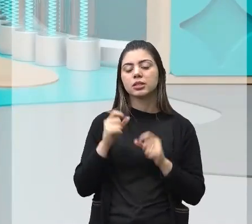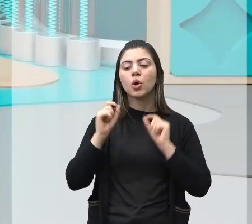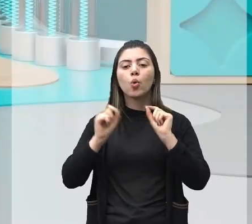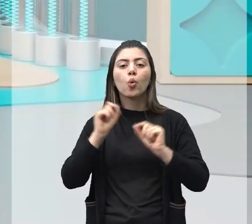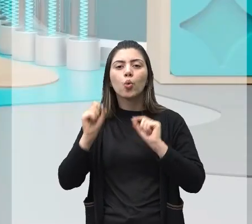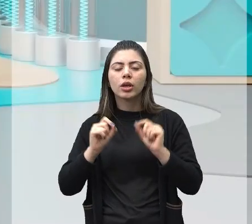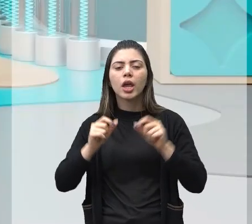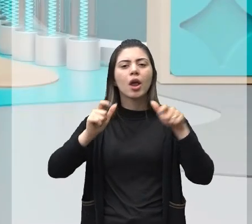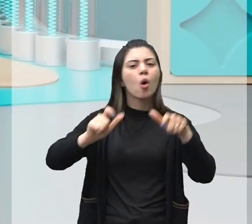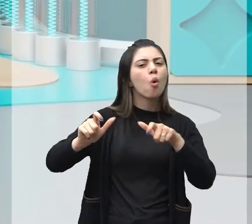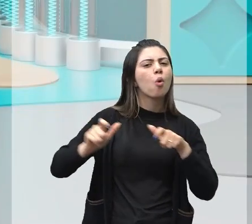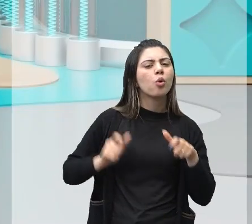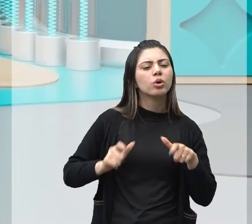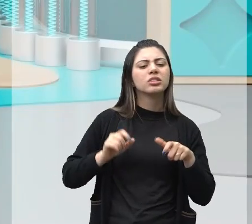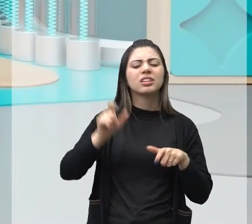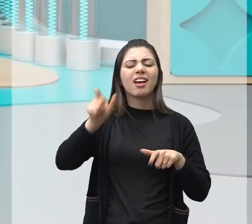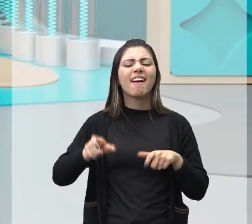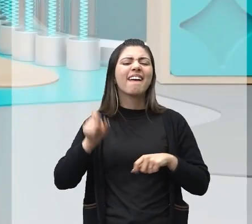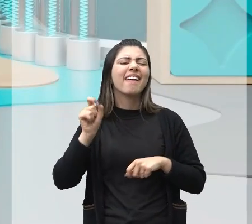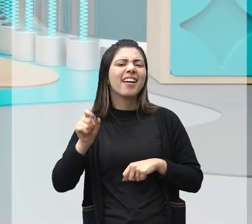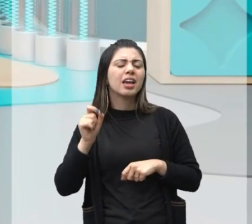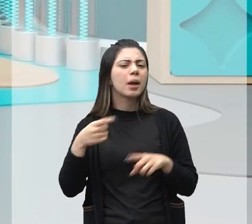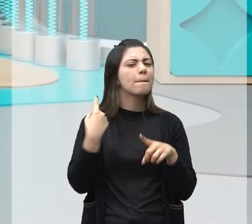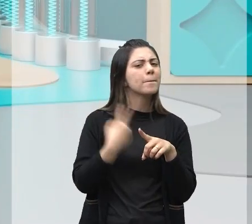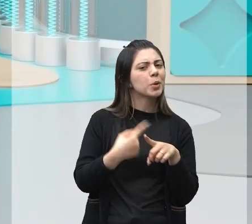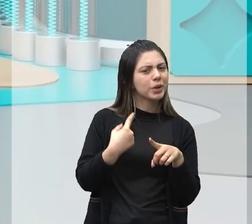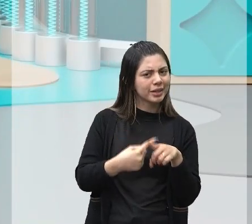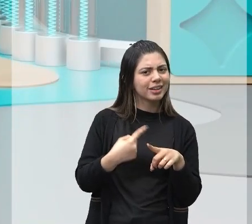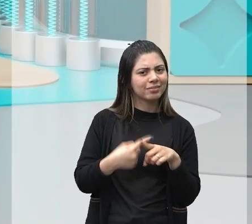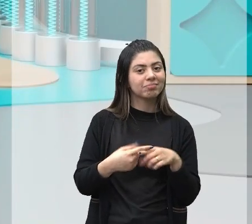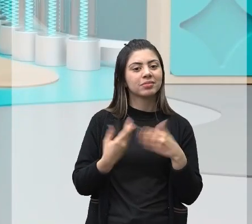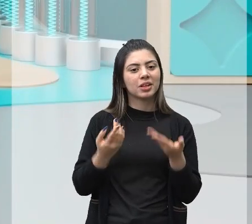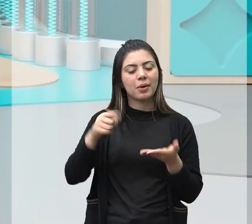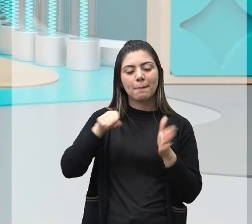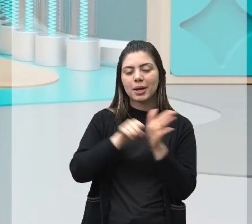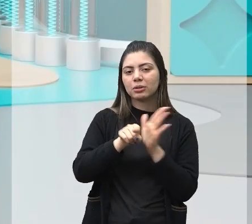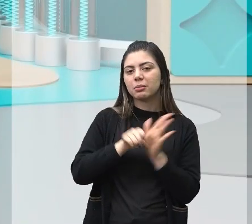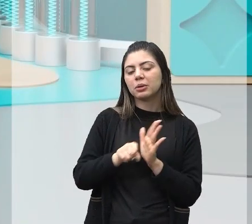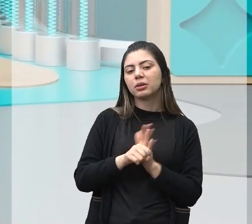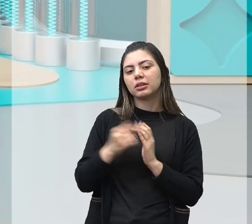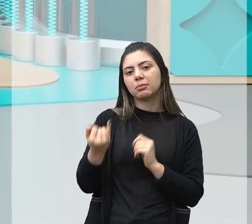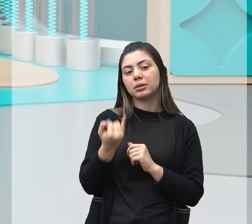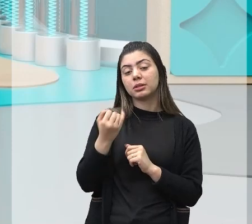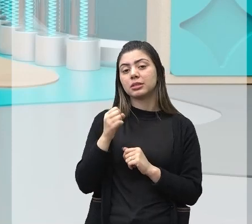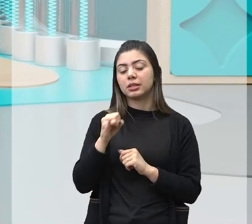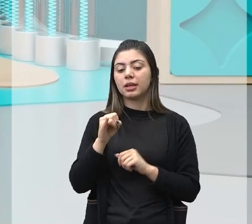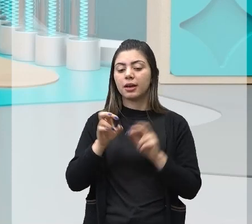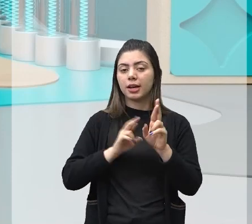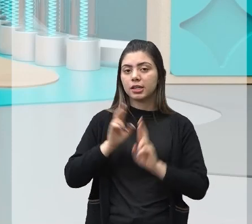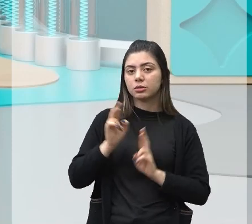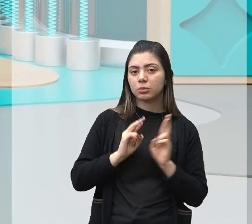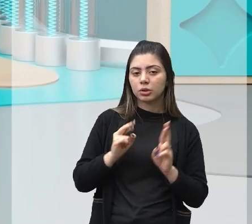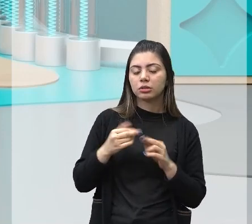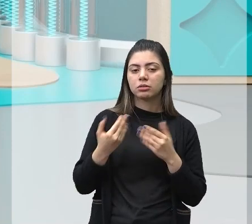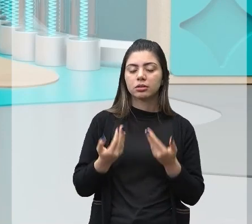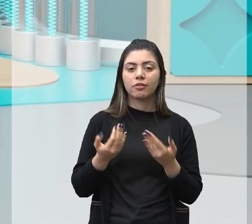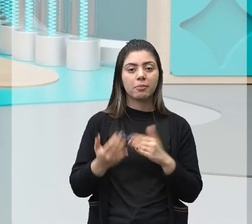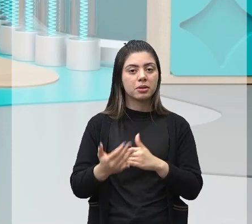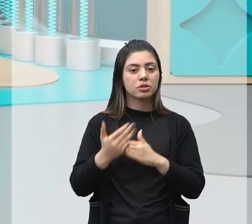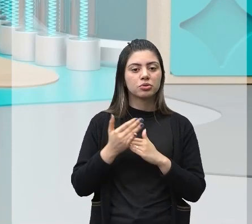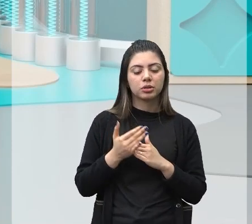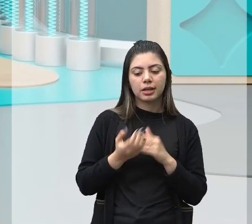que, onde, quem, por quê. Então, cada uma dessas respostas, elas vão